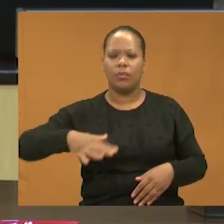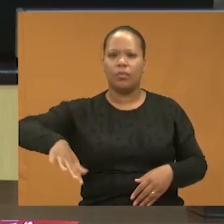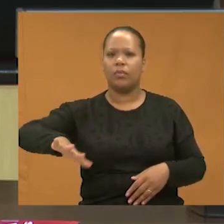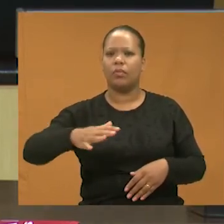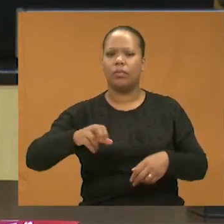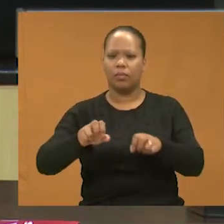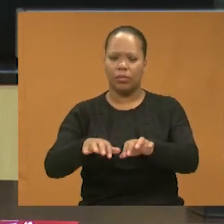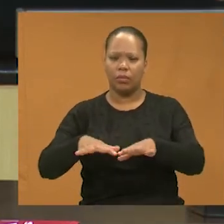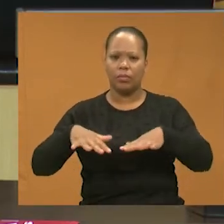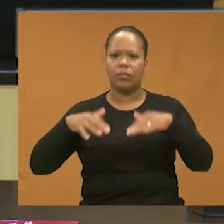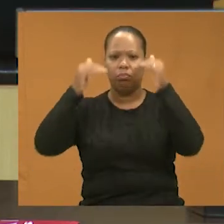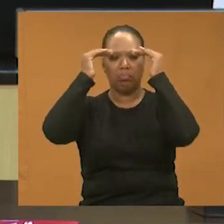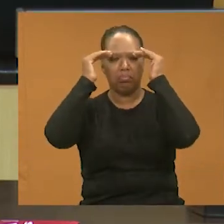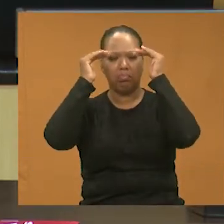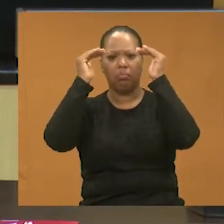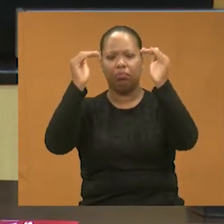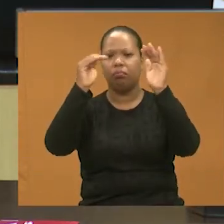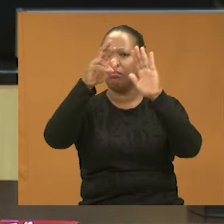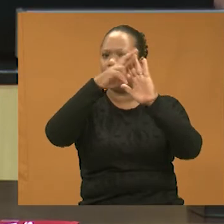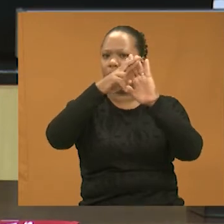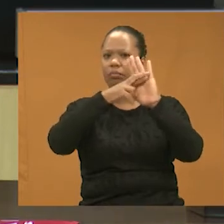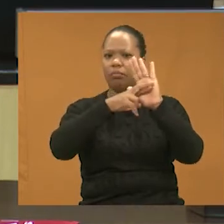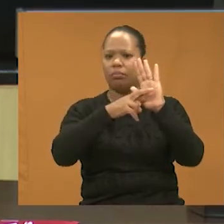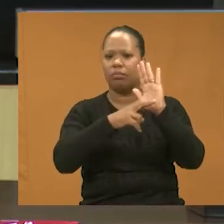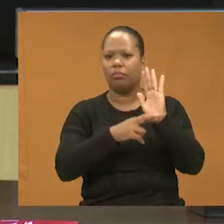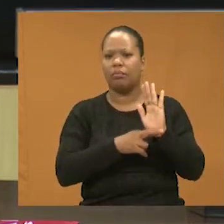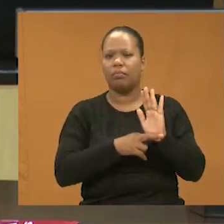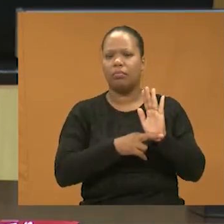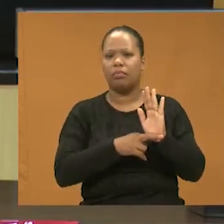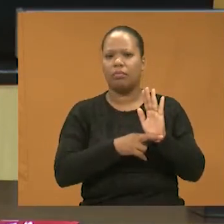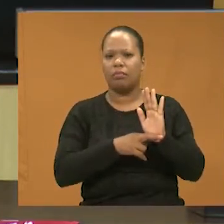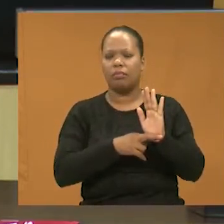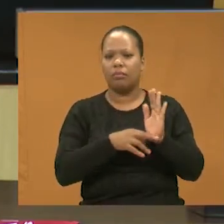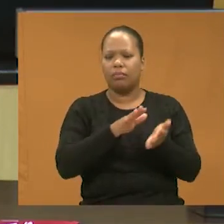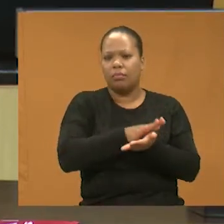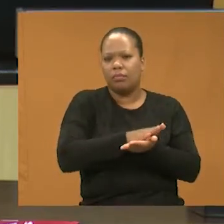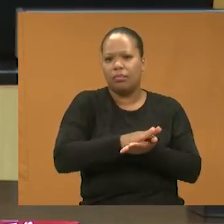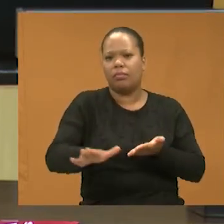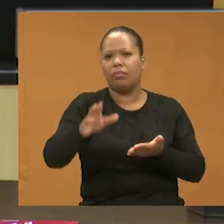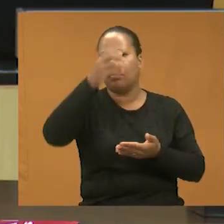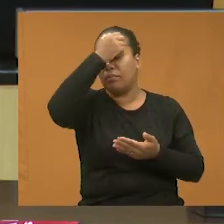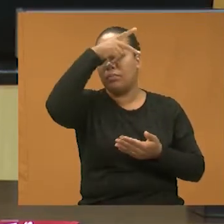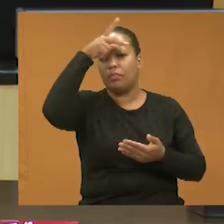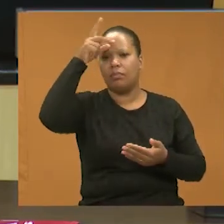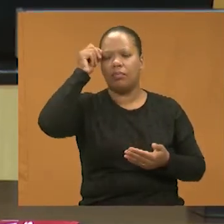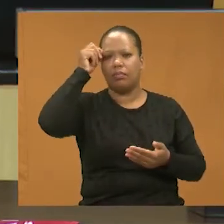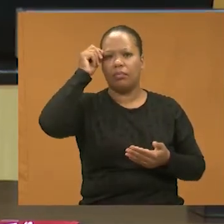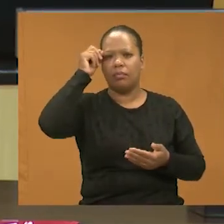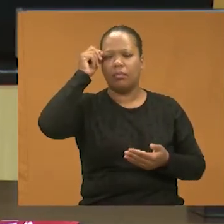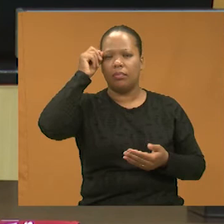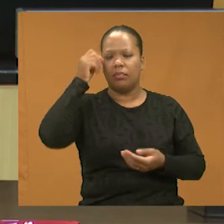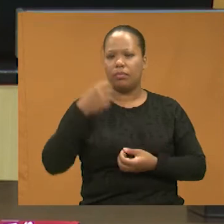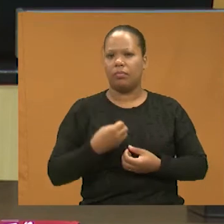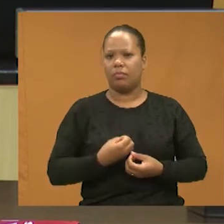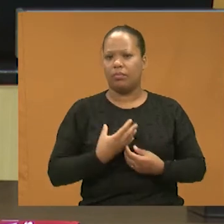ouvido e aprovado pela Igreja Plenário, cumpridas as formalidades regimentais, seja encaminhado ao senhor prefeito municipal de Jacareí o